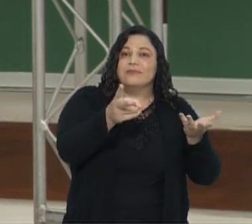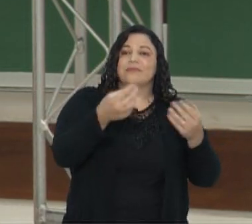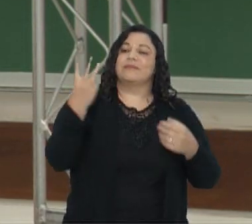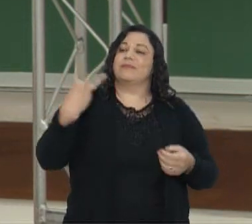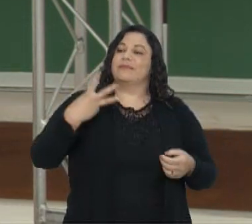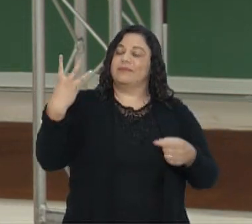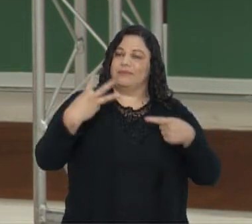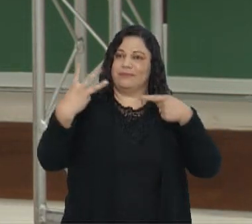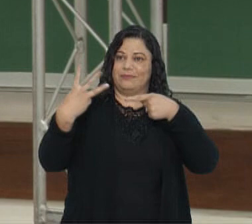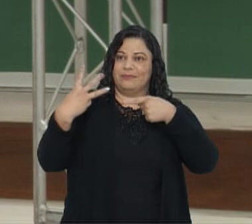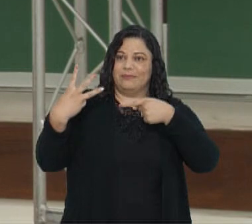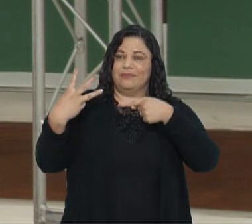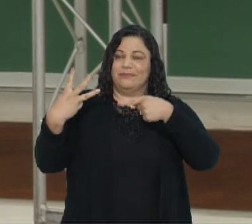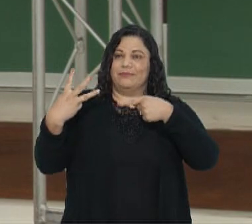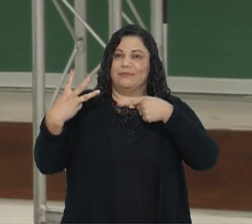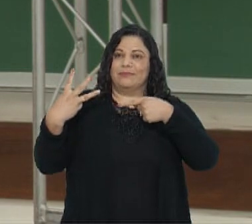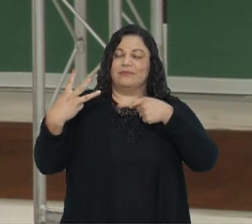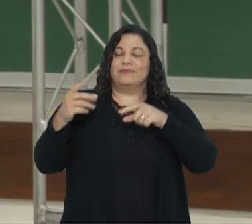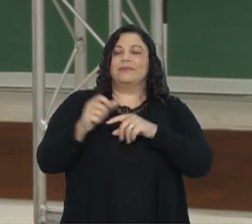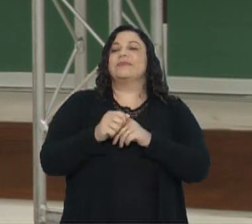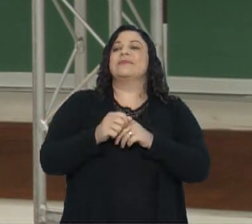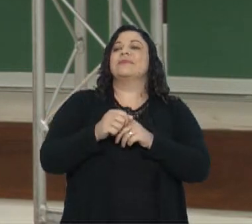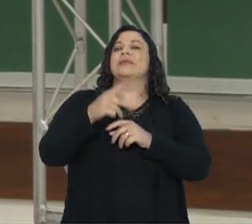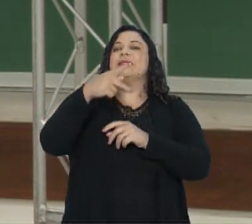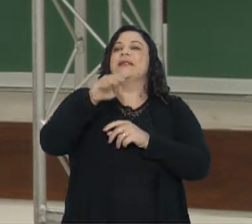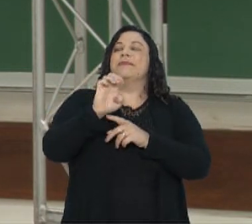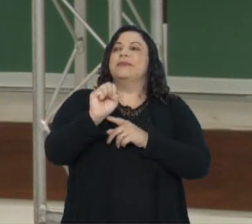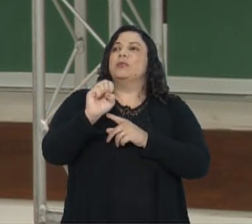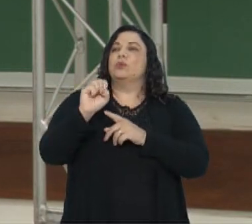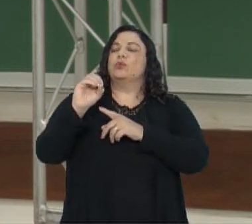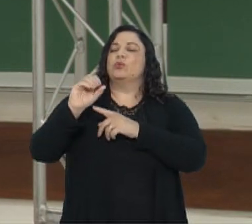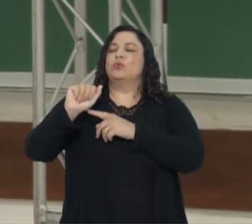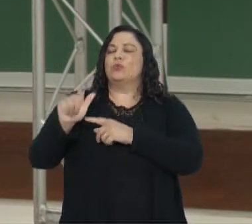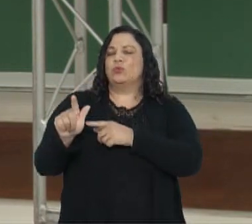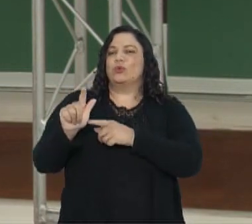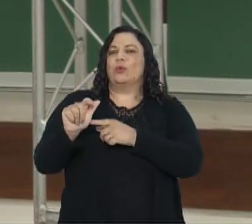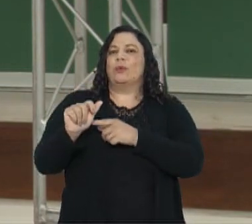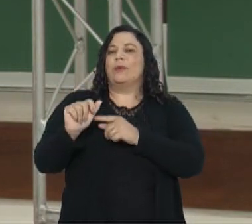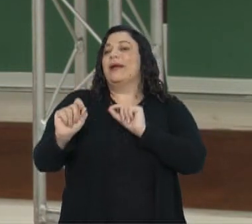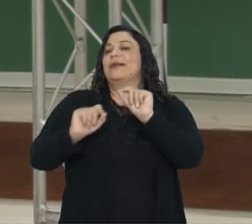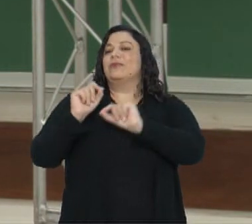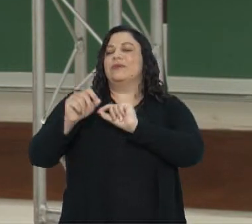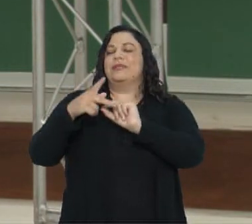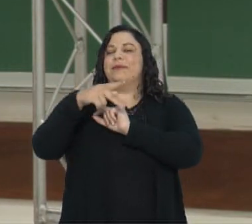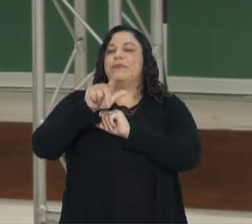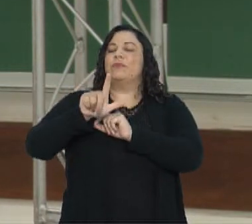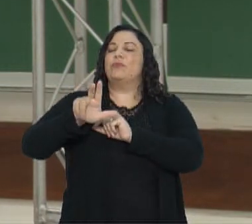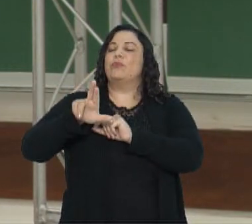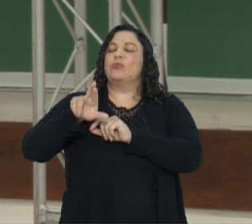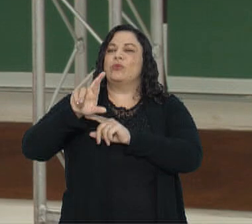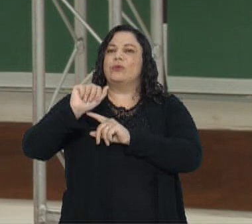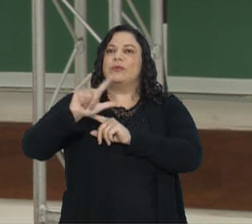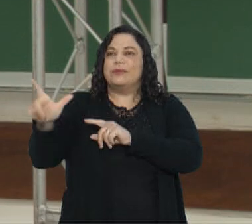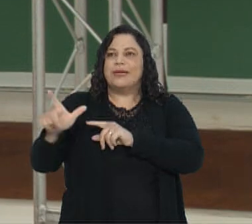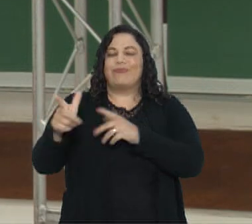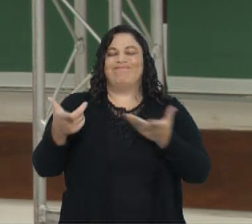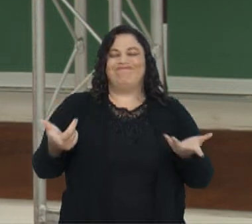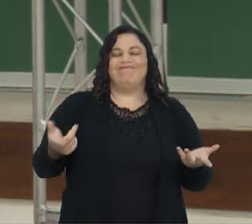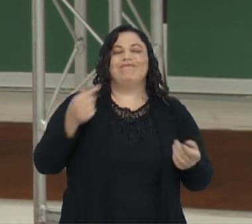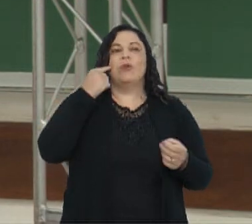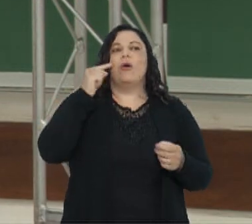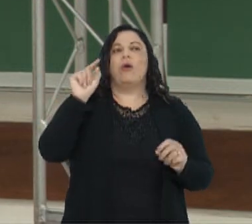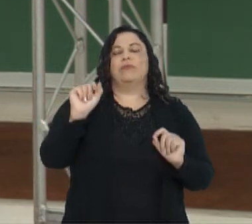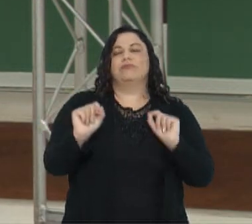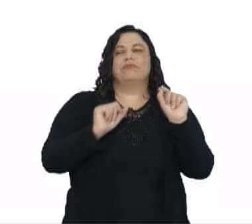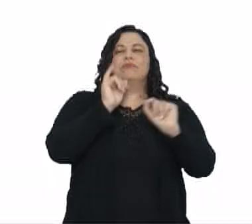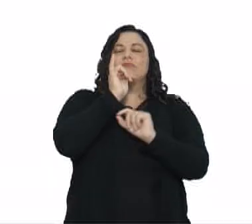terceira pessoa do plural ou na terceira pessoa do singular, mais a partícula SI ali.